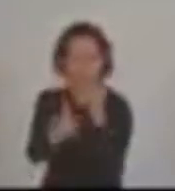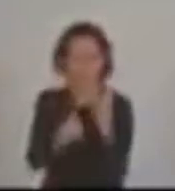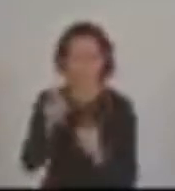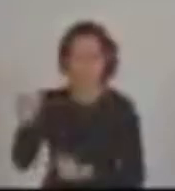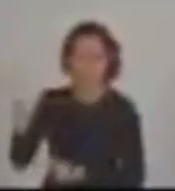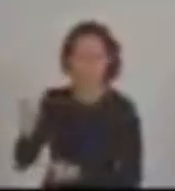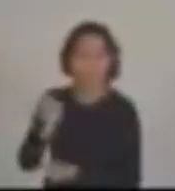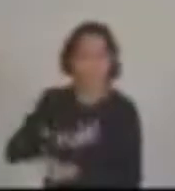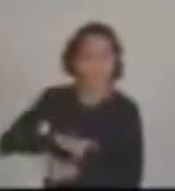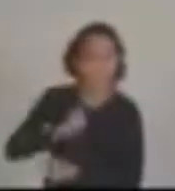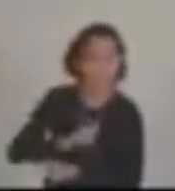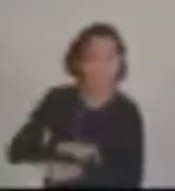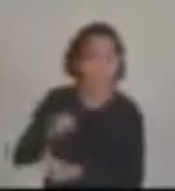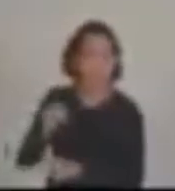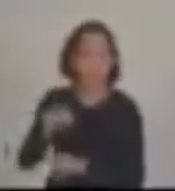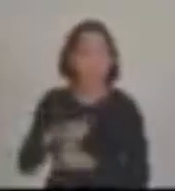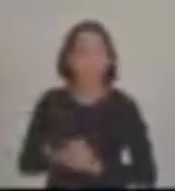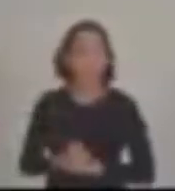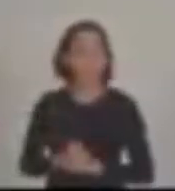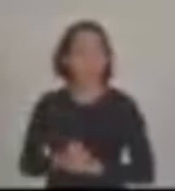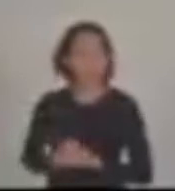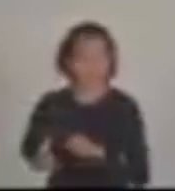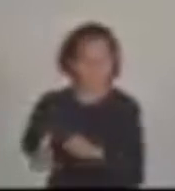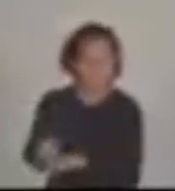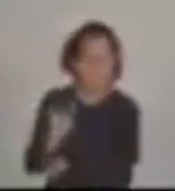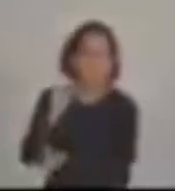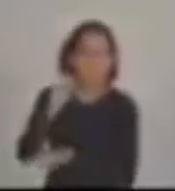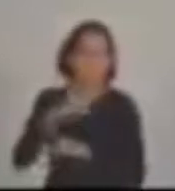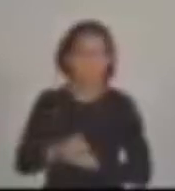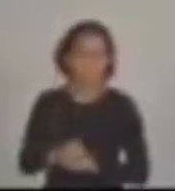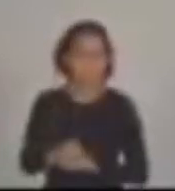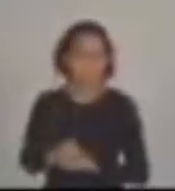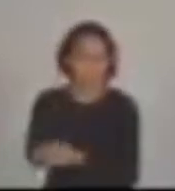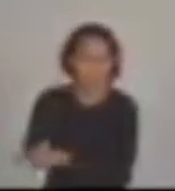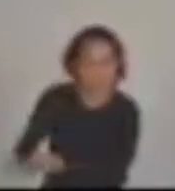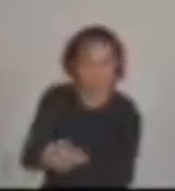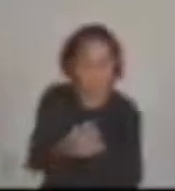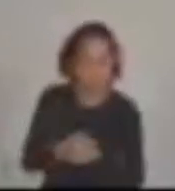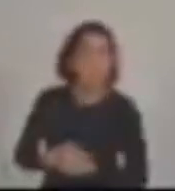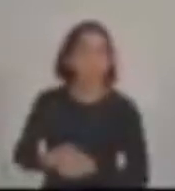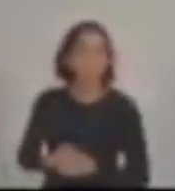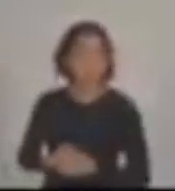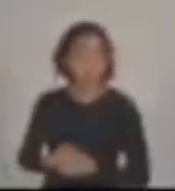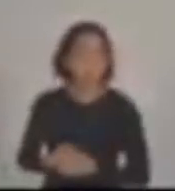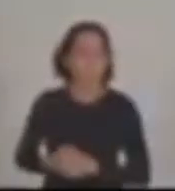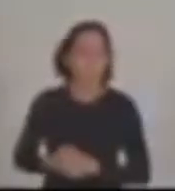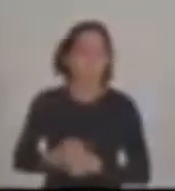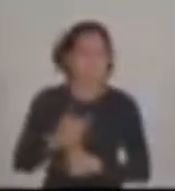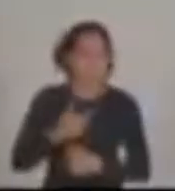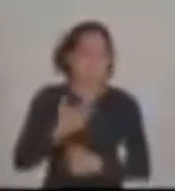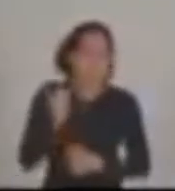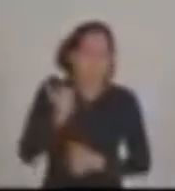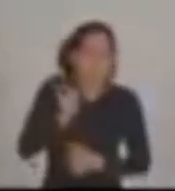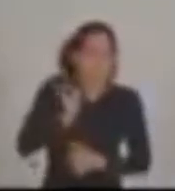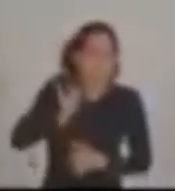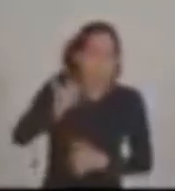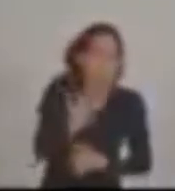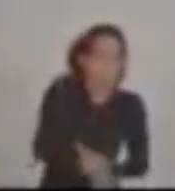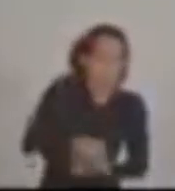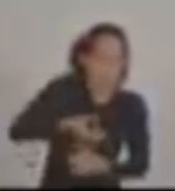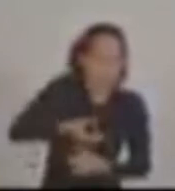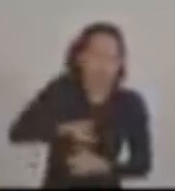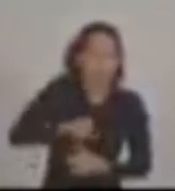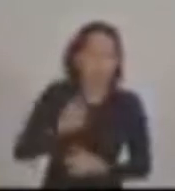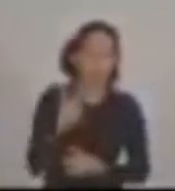aconteceu? Deputado, meu caro prefeito, eu realmente fui covarde de não aumentar os